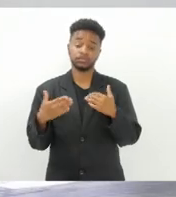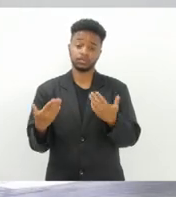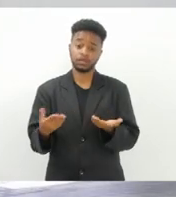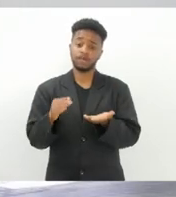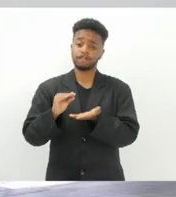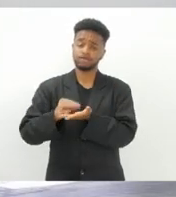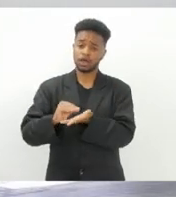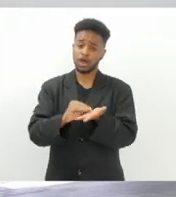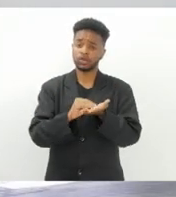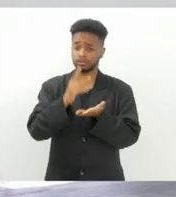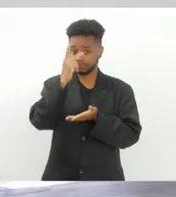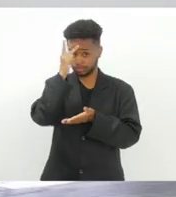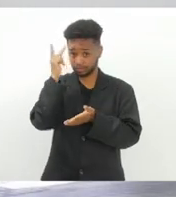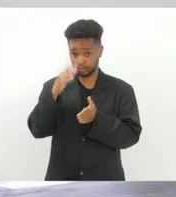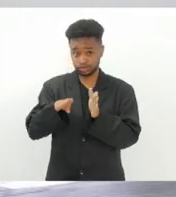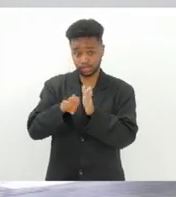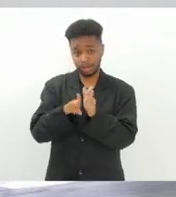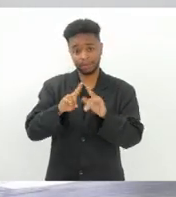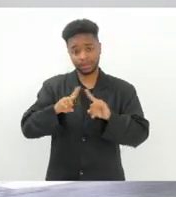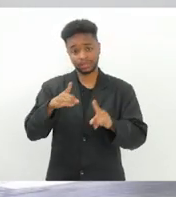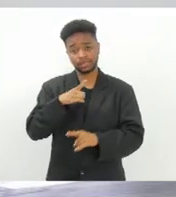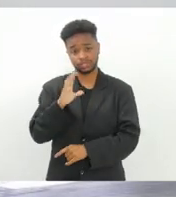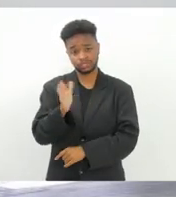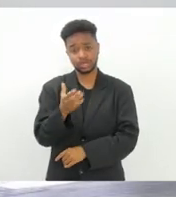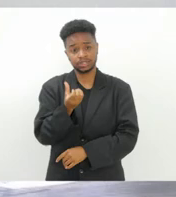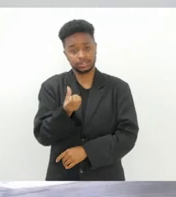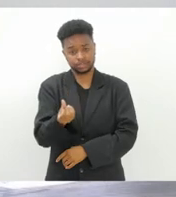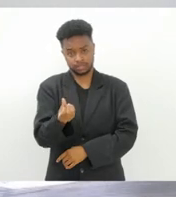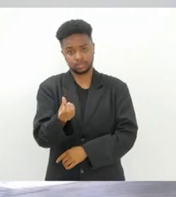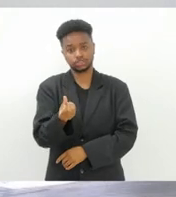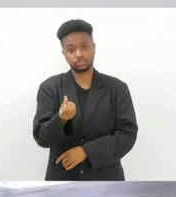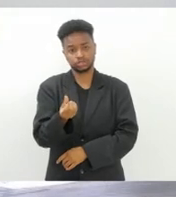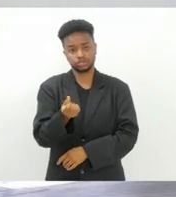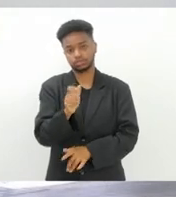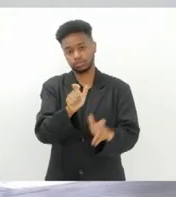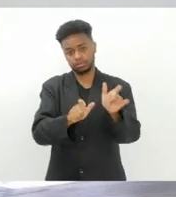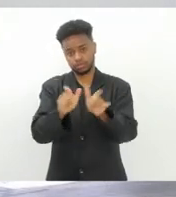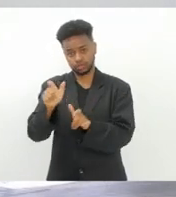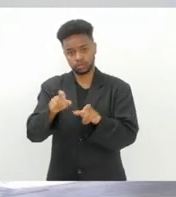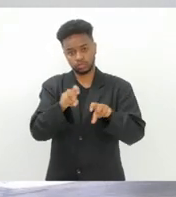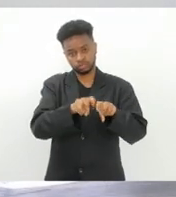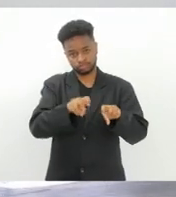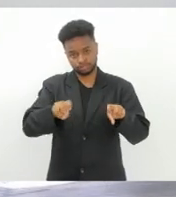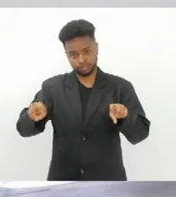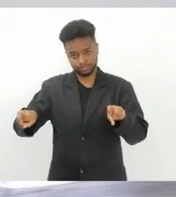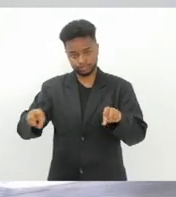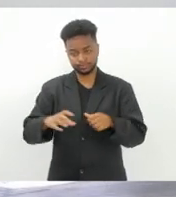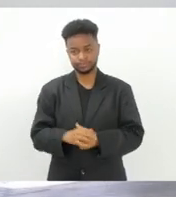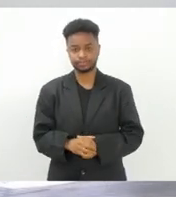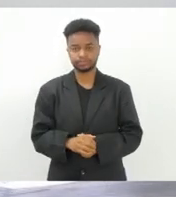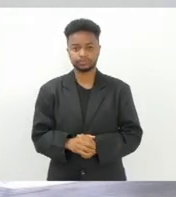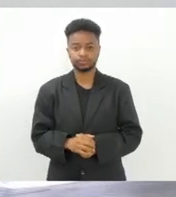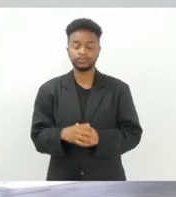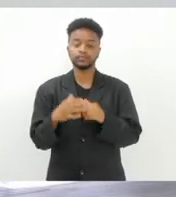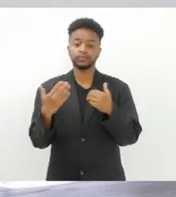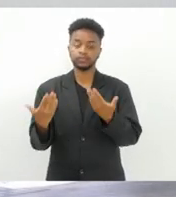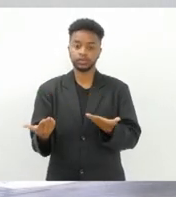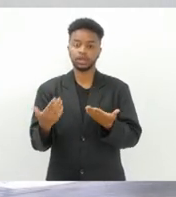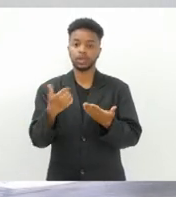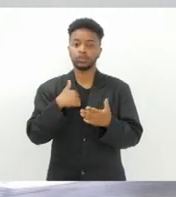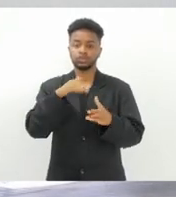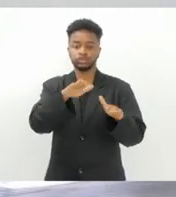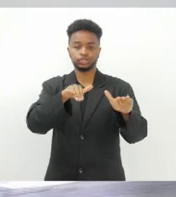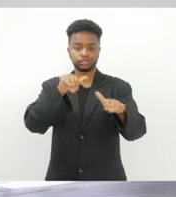algumas pessoas, mas já há seis dos componentes da mesa. Então, eu vou formar a